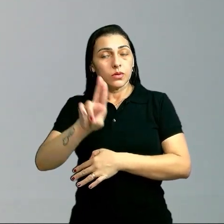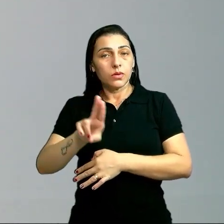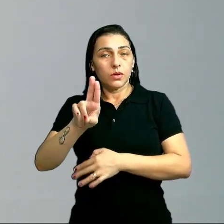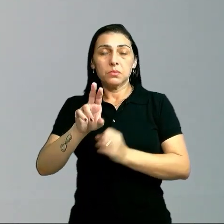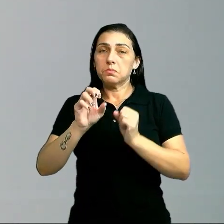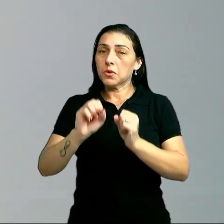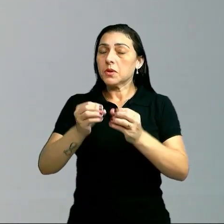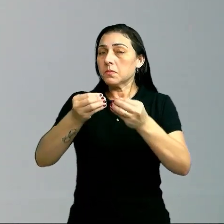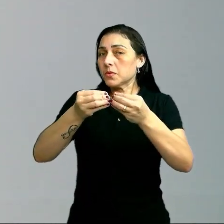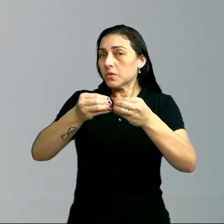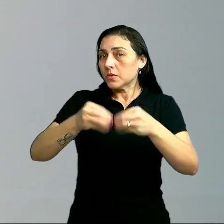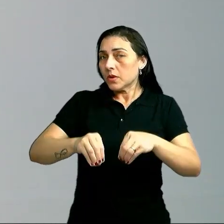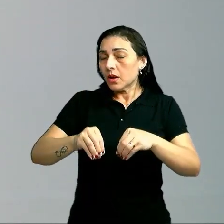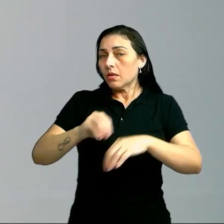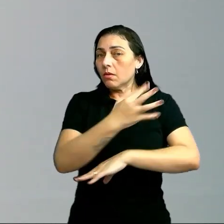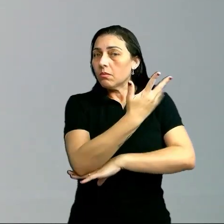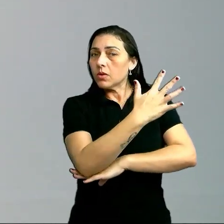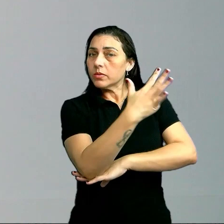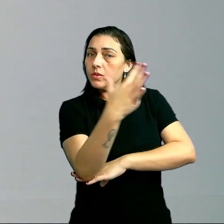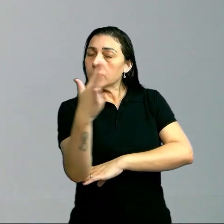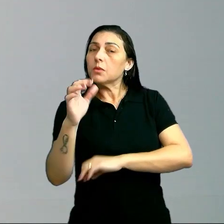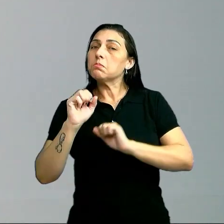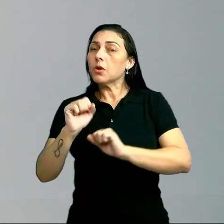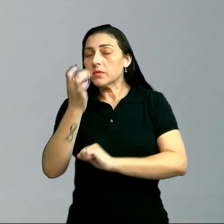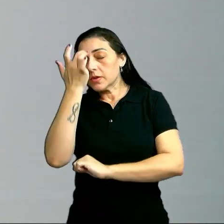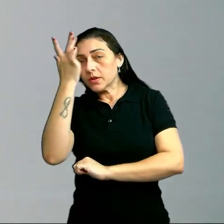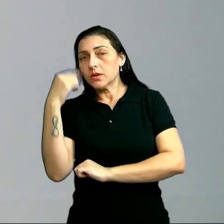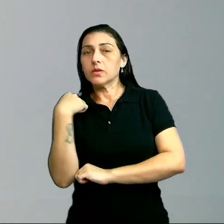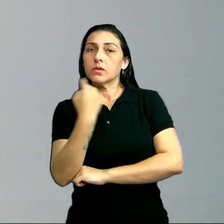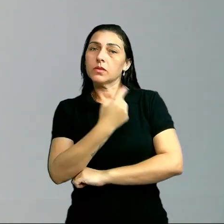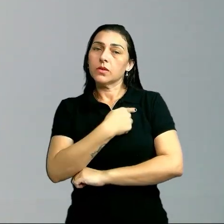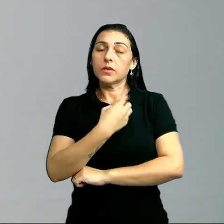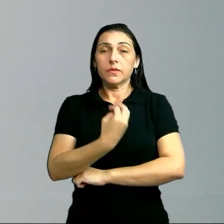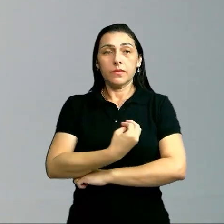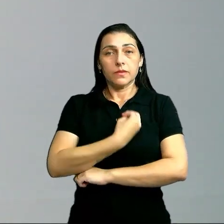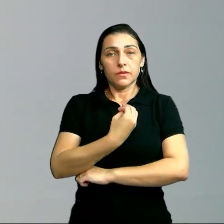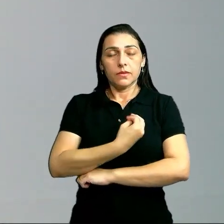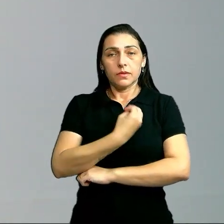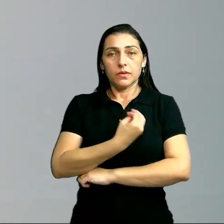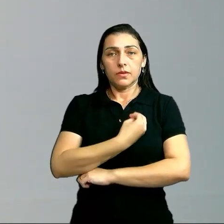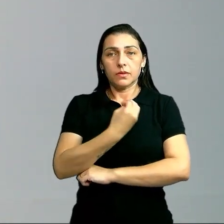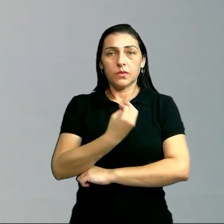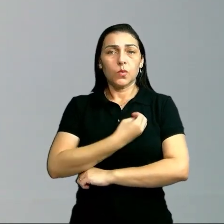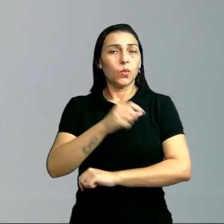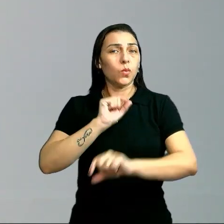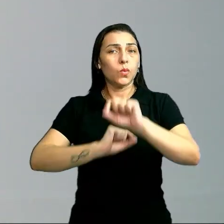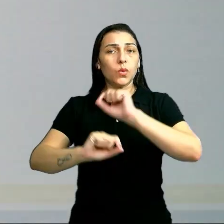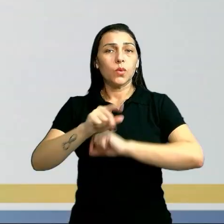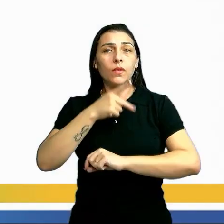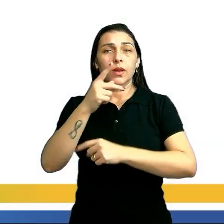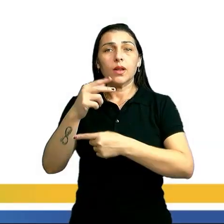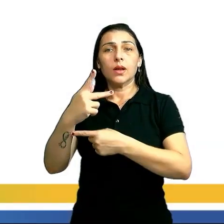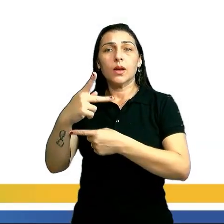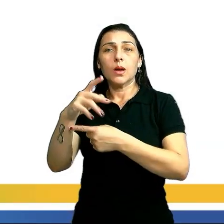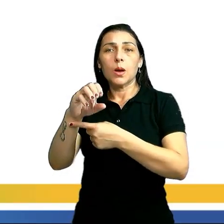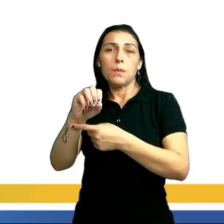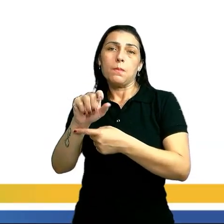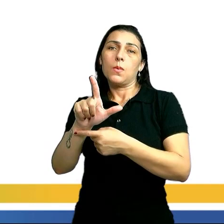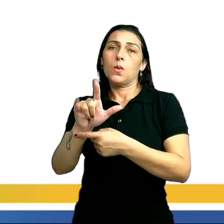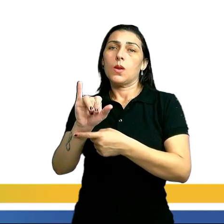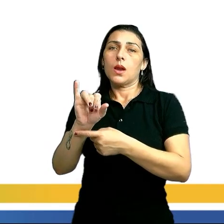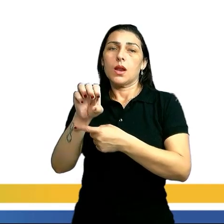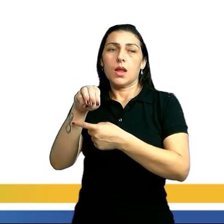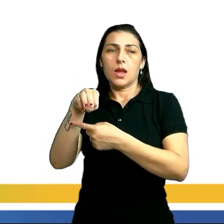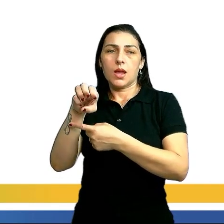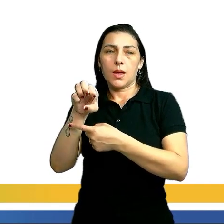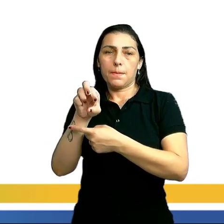pode ser prejudicial ao meio ambiente, às vezes pode facilitar a nossa vida. E do que eu estou falando? Vamos lá, acompanhando comigo na